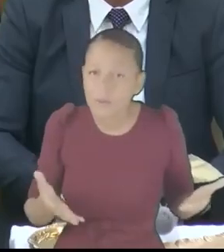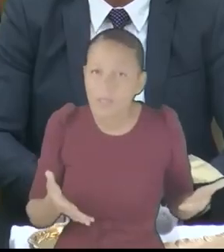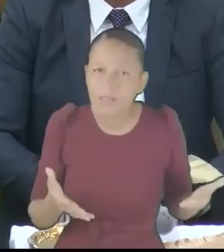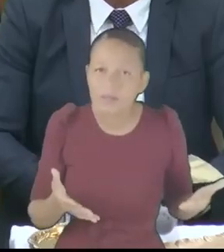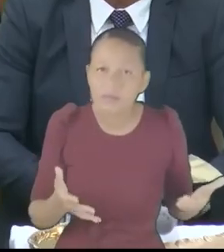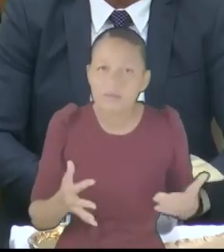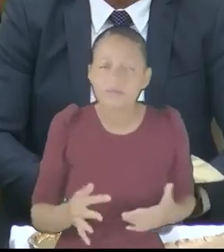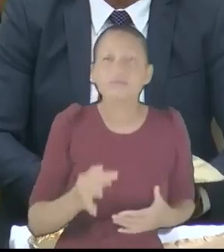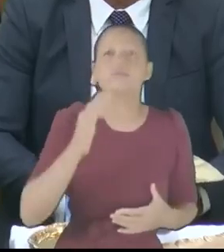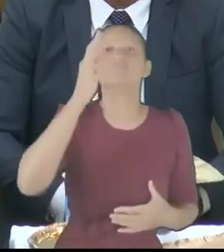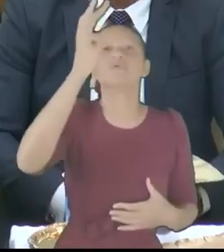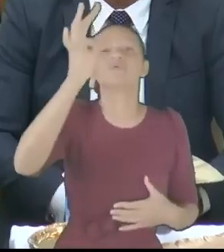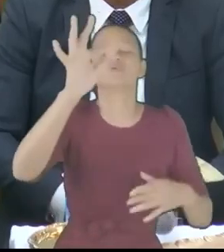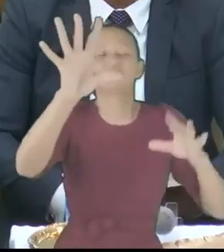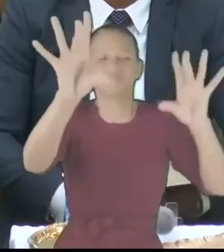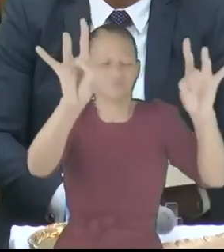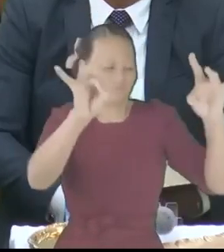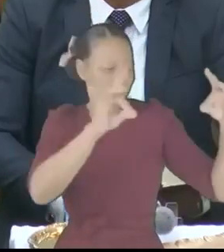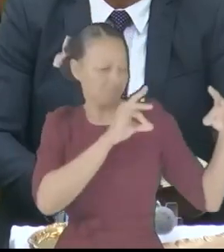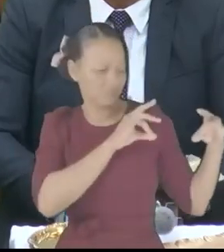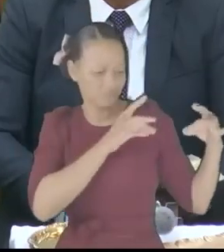e pecados futuros. Aleluia.